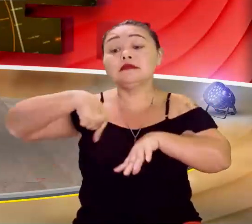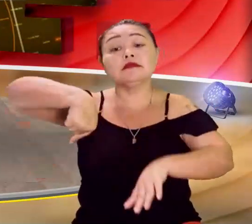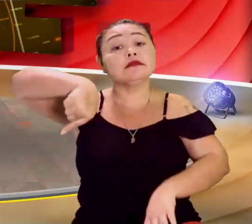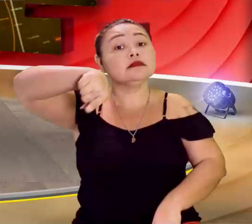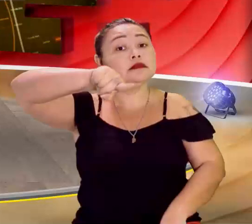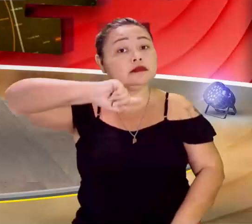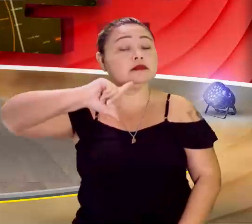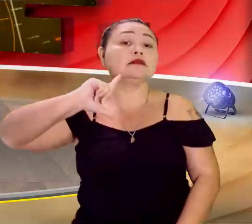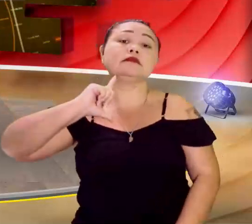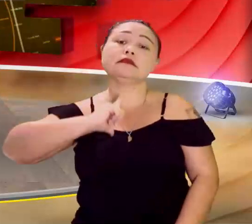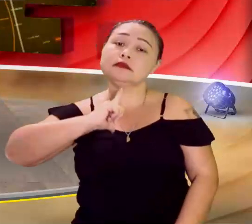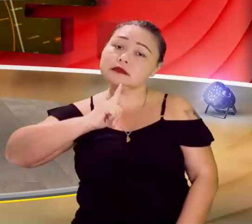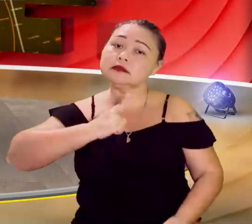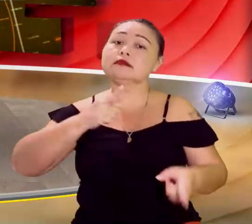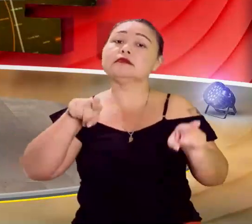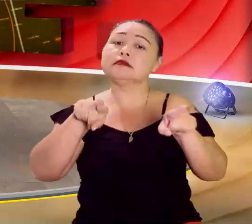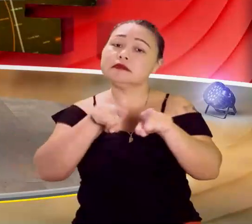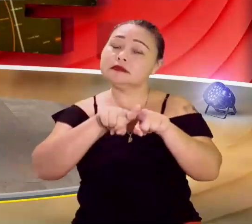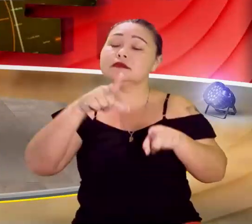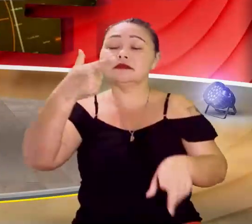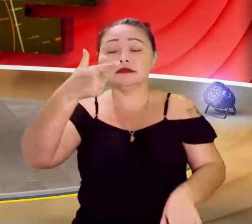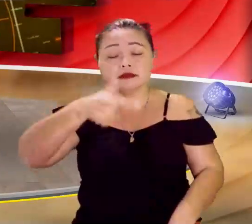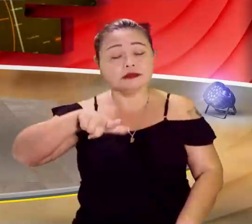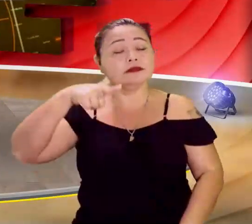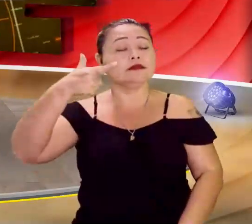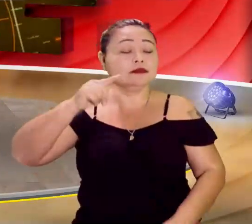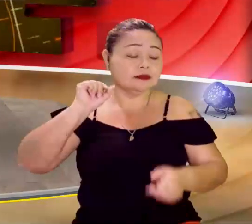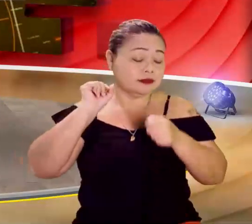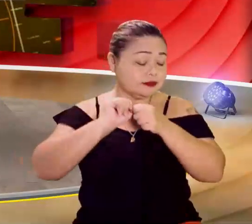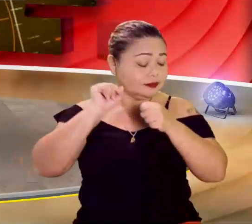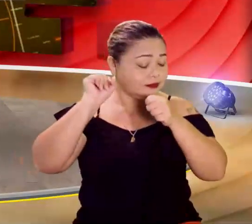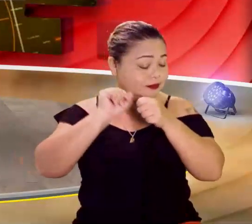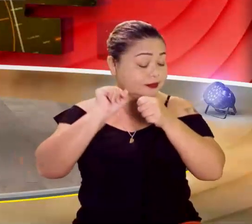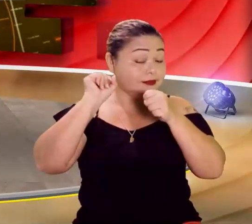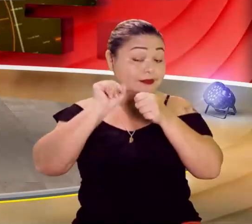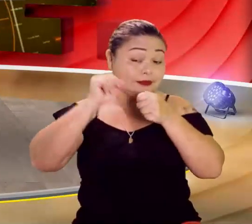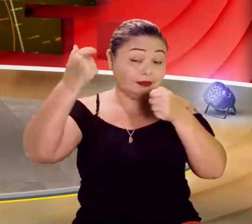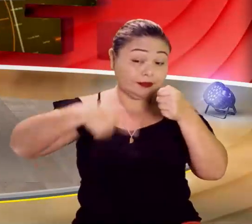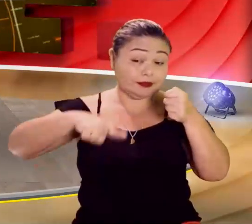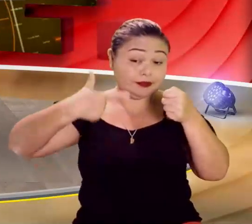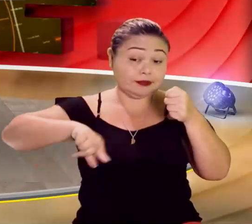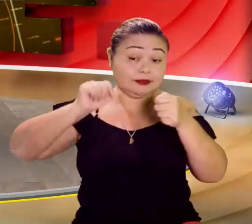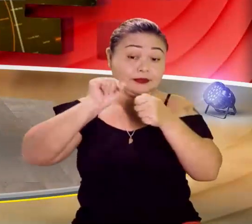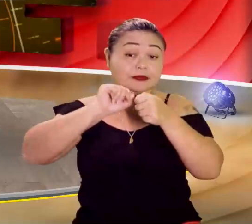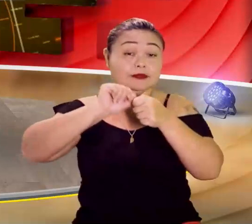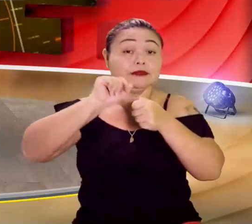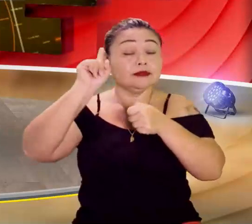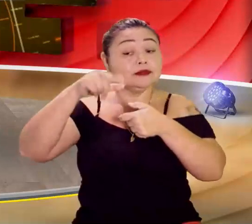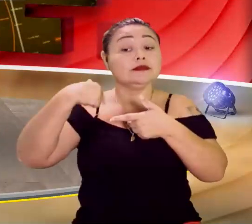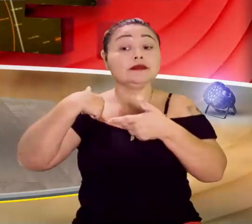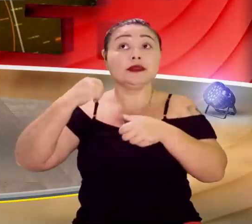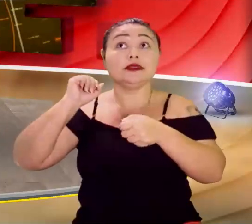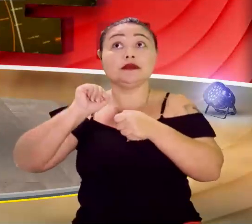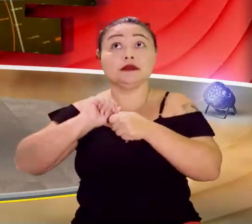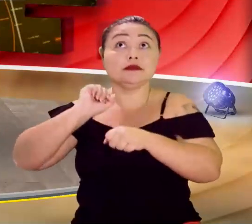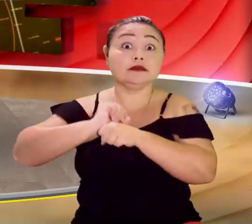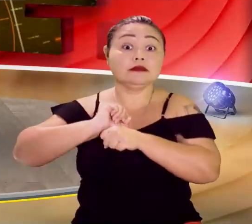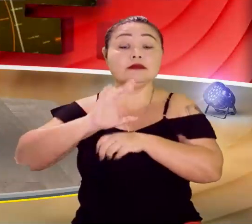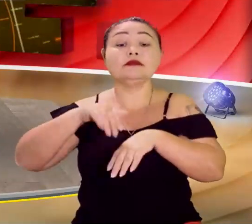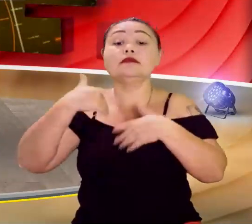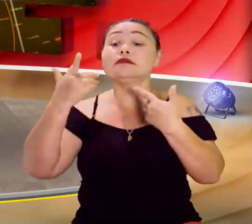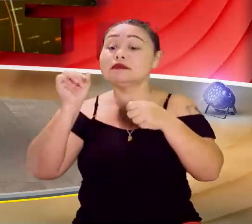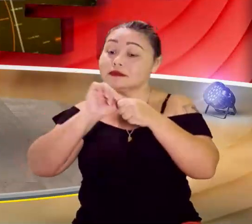vocês tem que ter também essa repetição, fazer, fazer e fazer. Senão fica travado. E